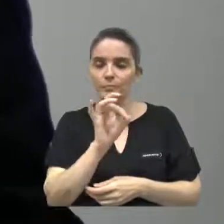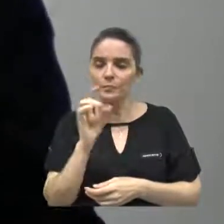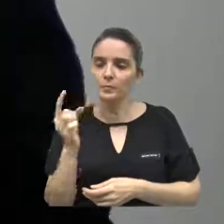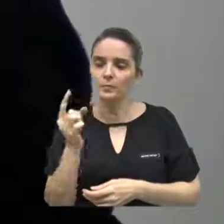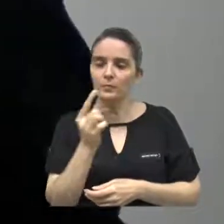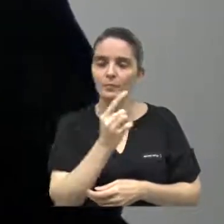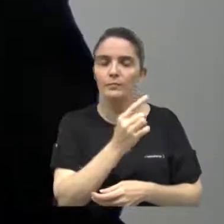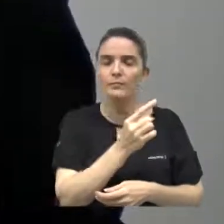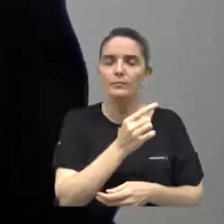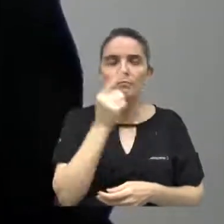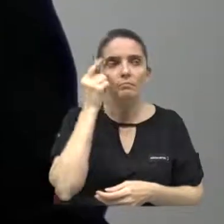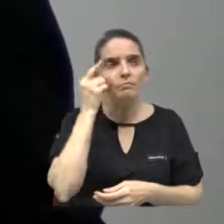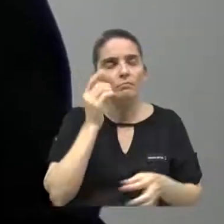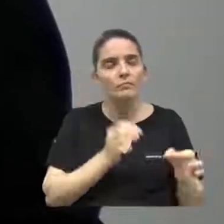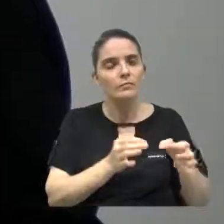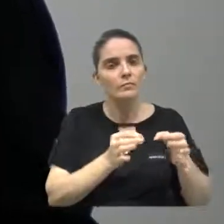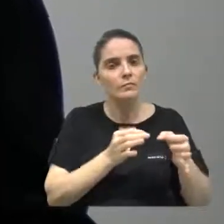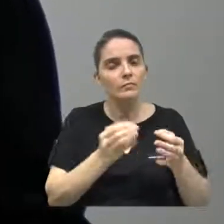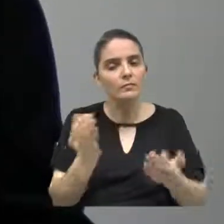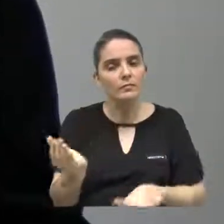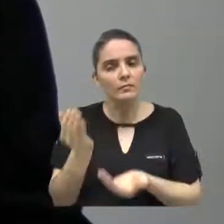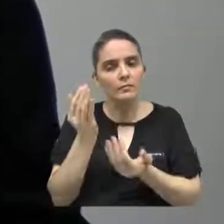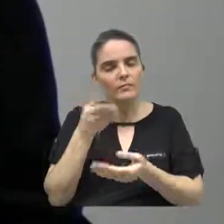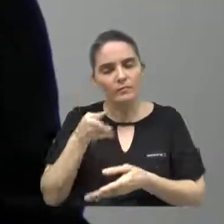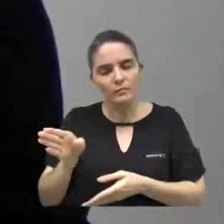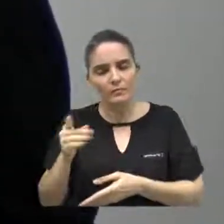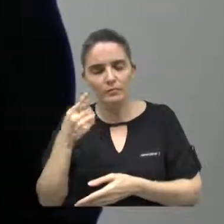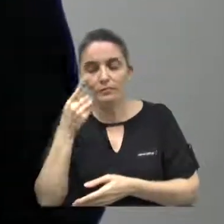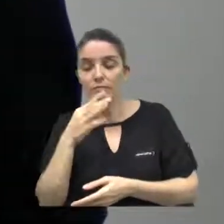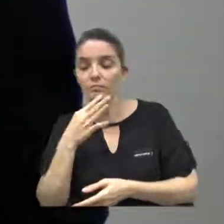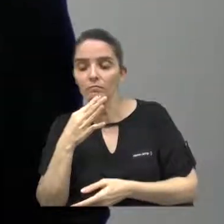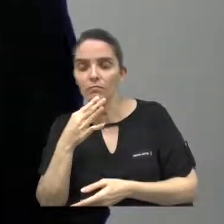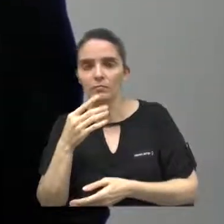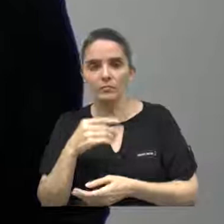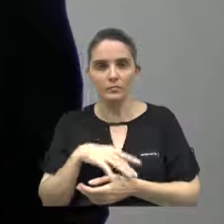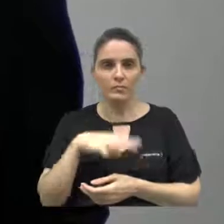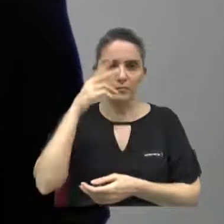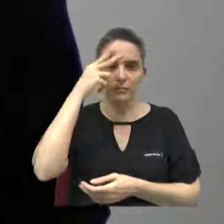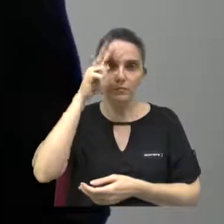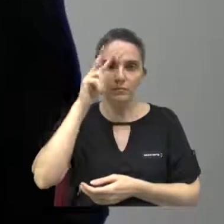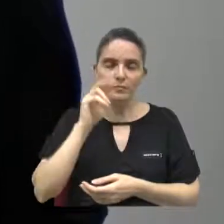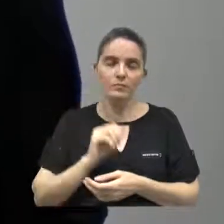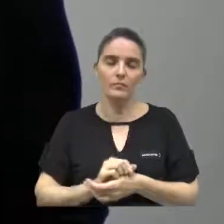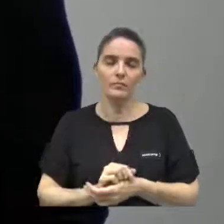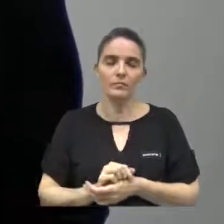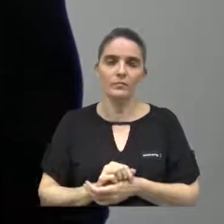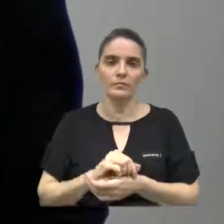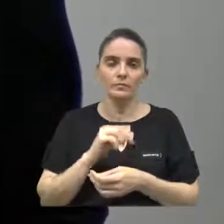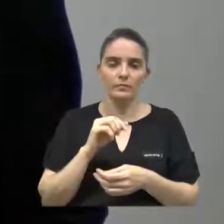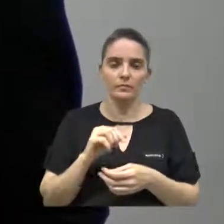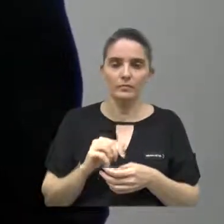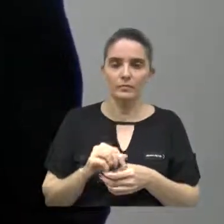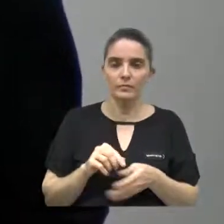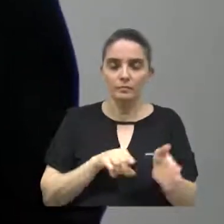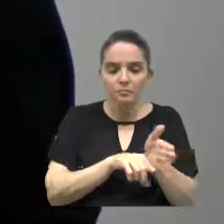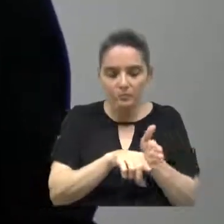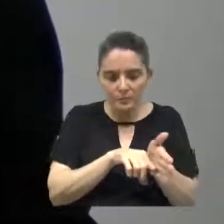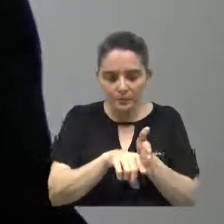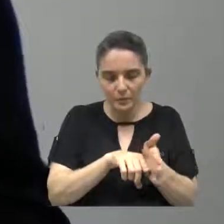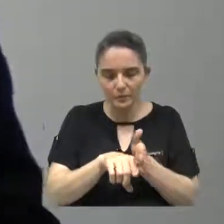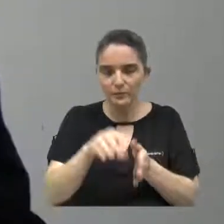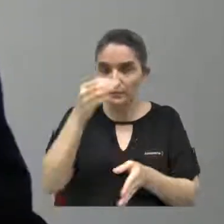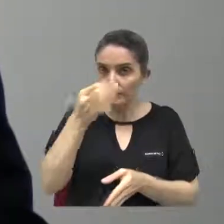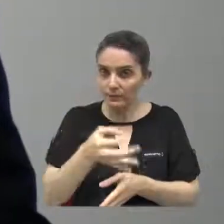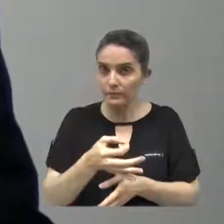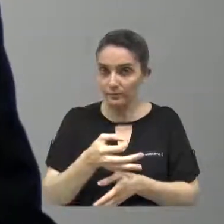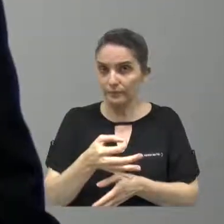uma homenagem, ele vai, ele visita, ele vê a história, ele constrói a história, ele